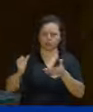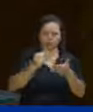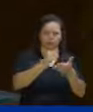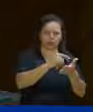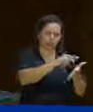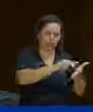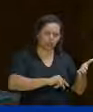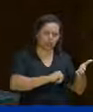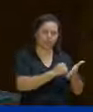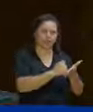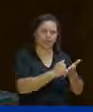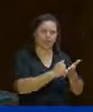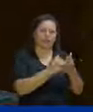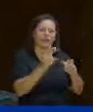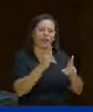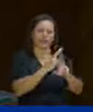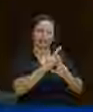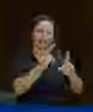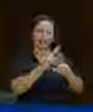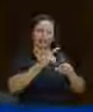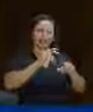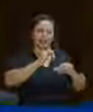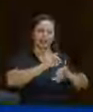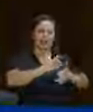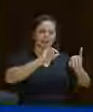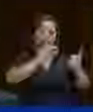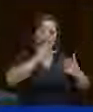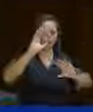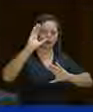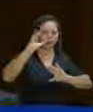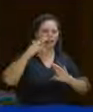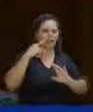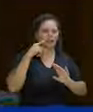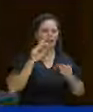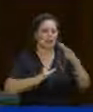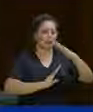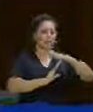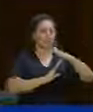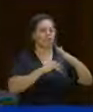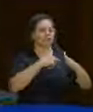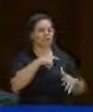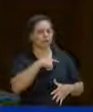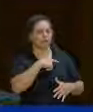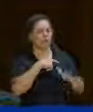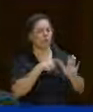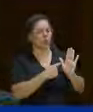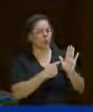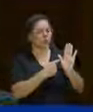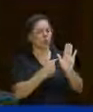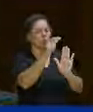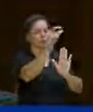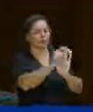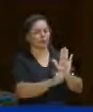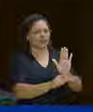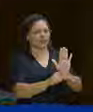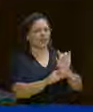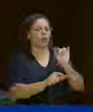nas campanhas eleitorais observará os seguintes limites impostos a candidatos, impostos a cada